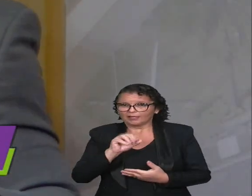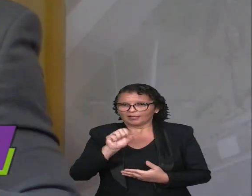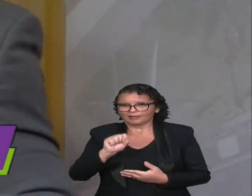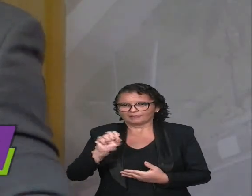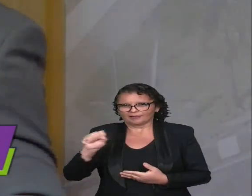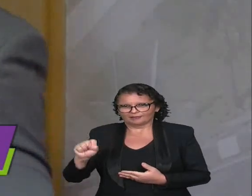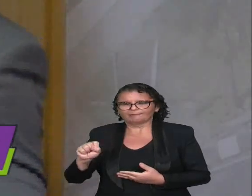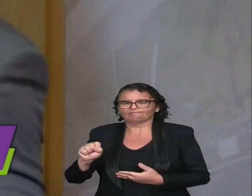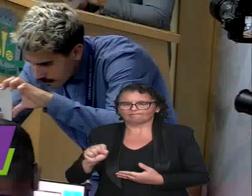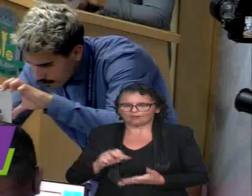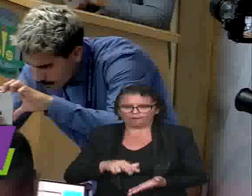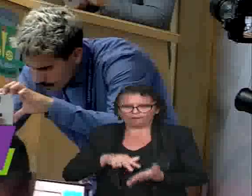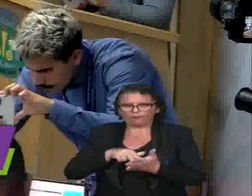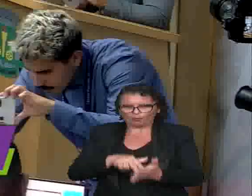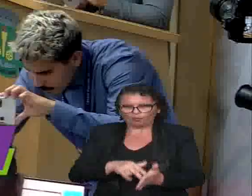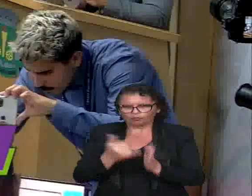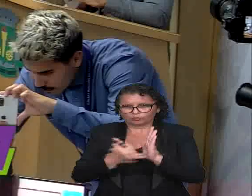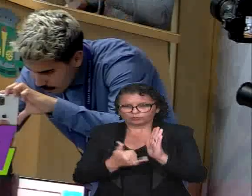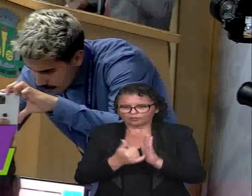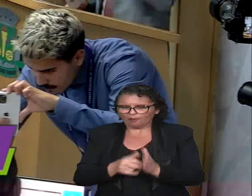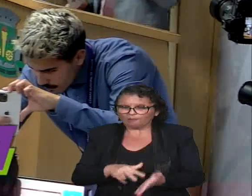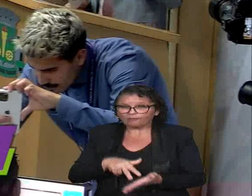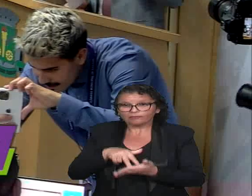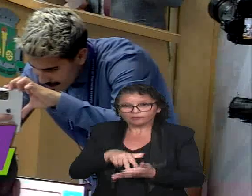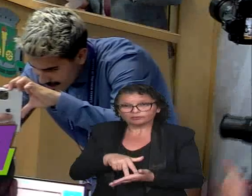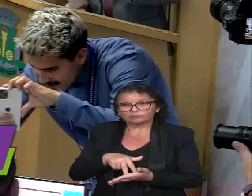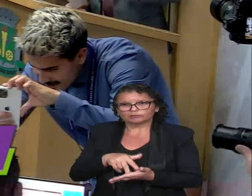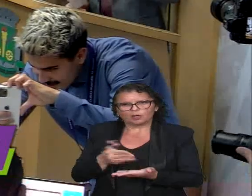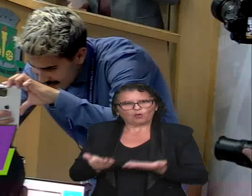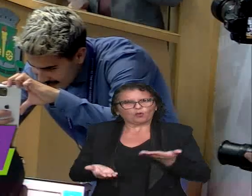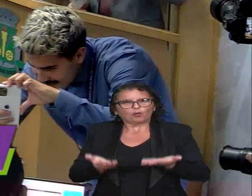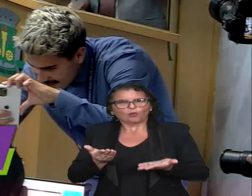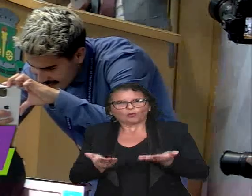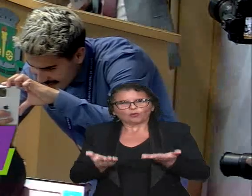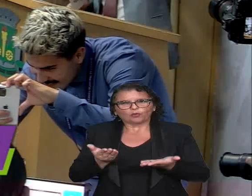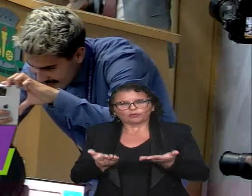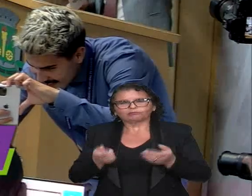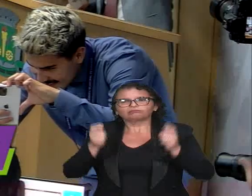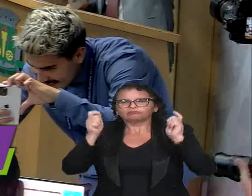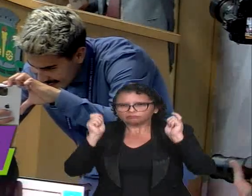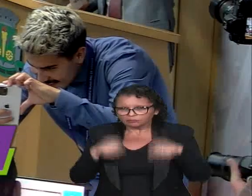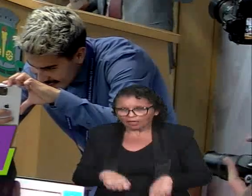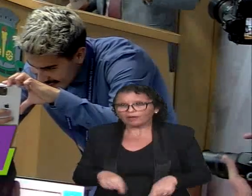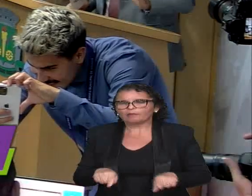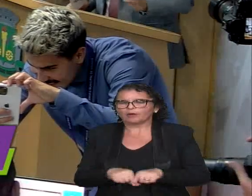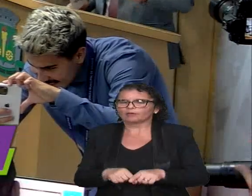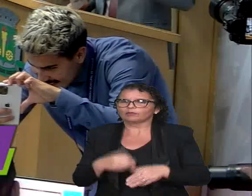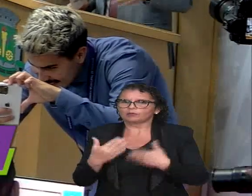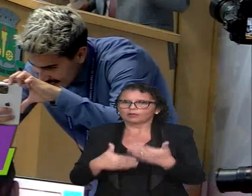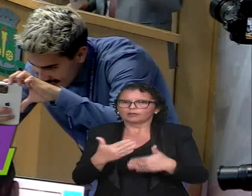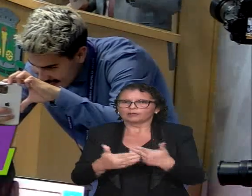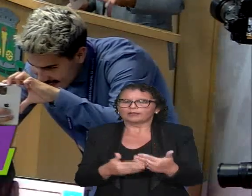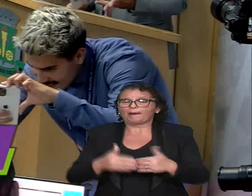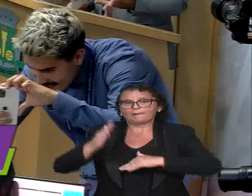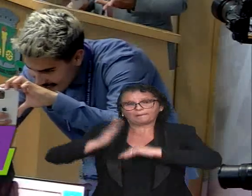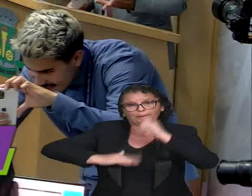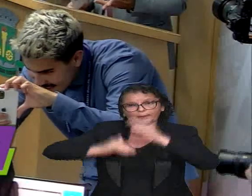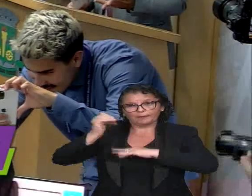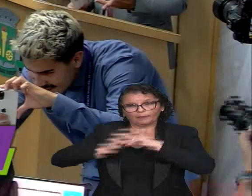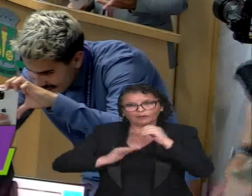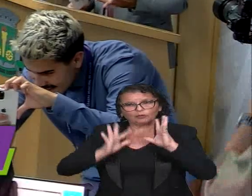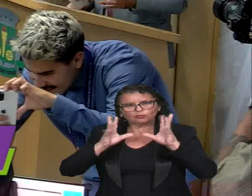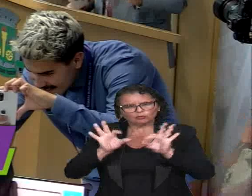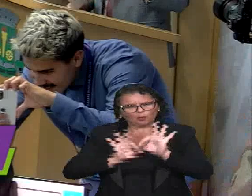firme equilibrado né e com consistência para colocarmos em em prática aquilo que a gente